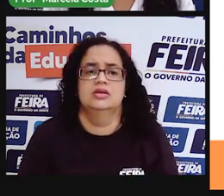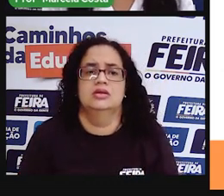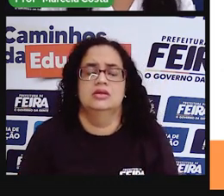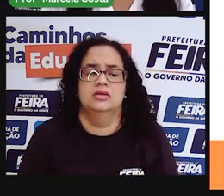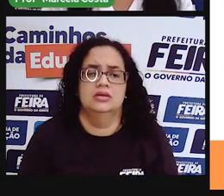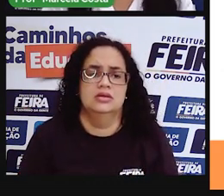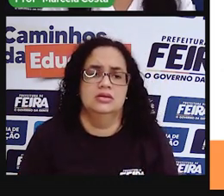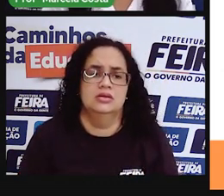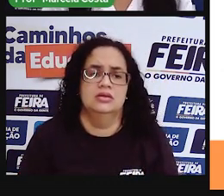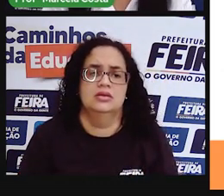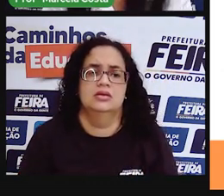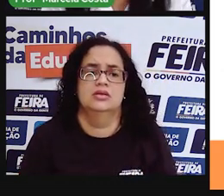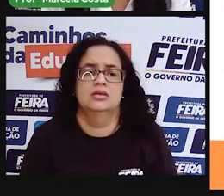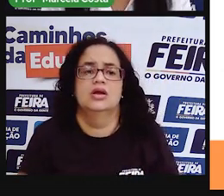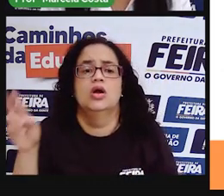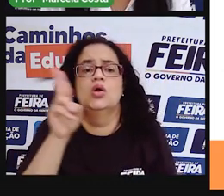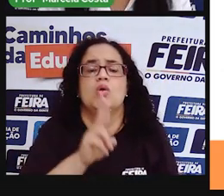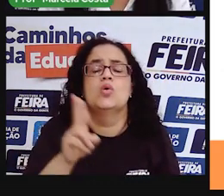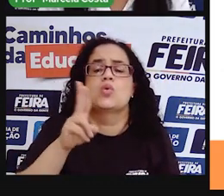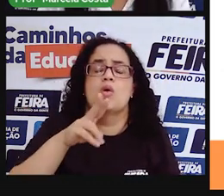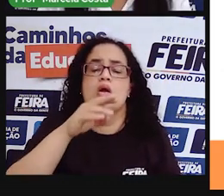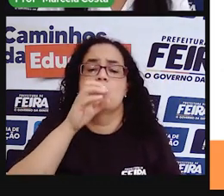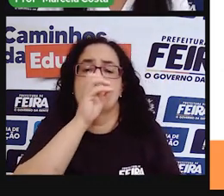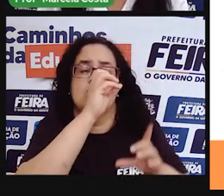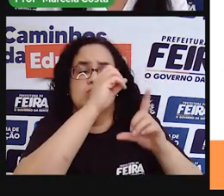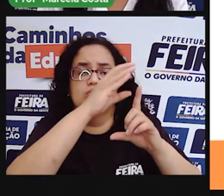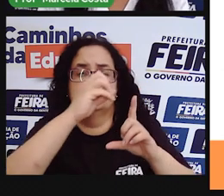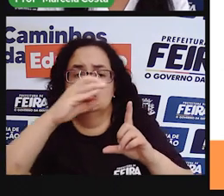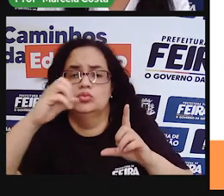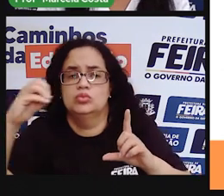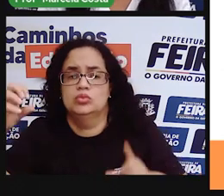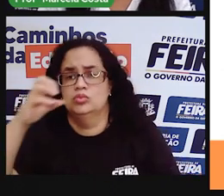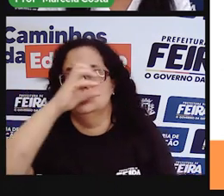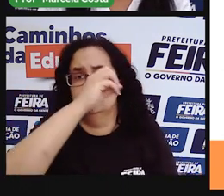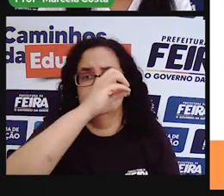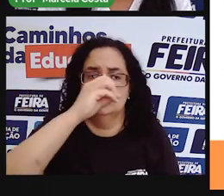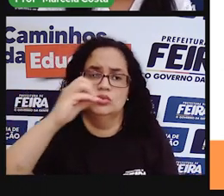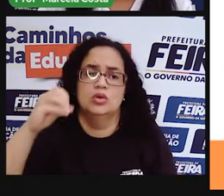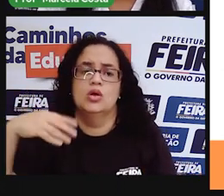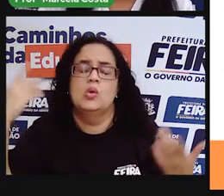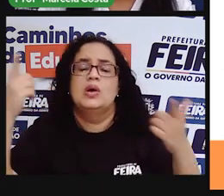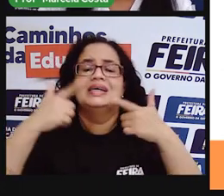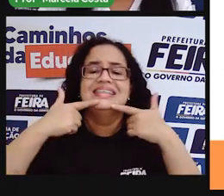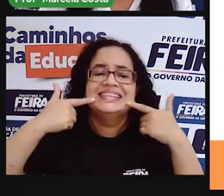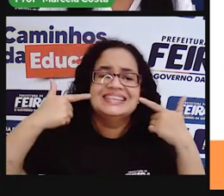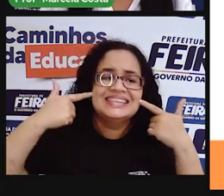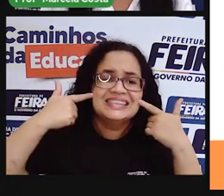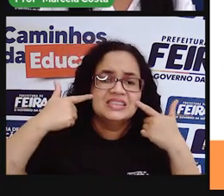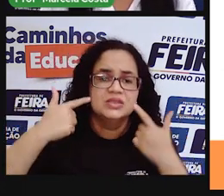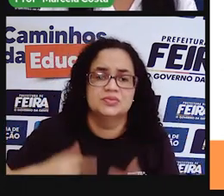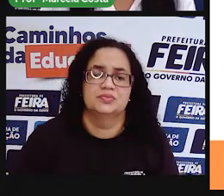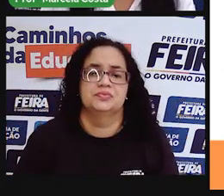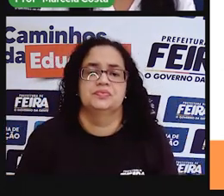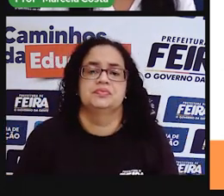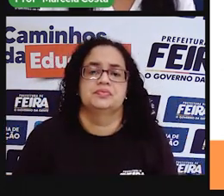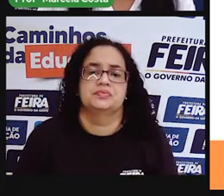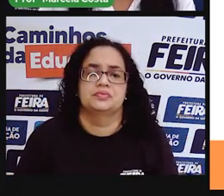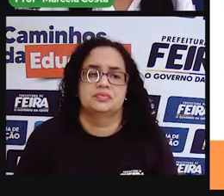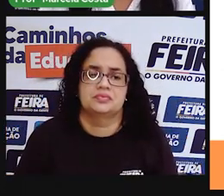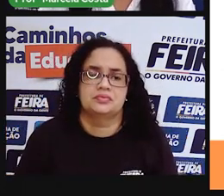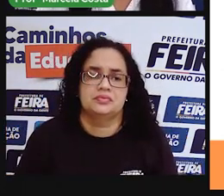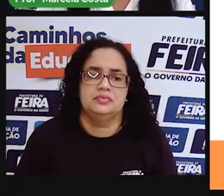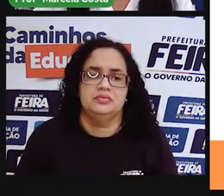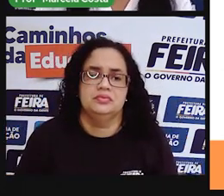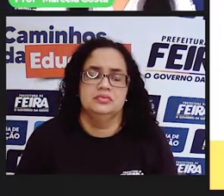celular, você quer utilizar um emoji. Que emoji você utiliza? Que símbolo é esse que você utiliza para comunicar que você está